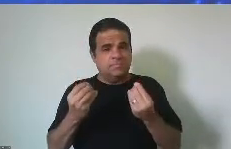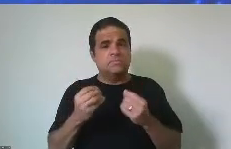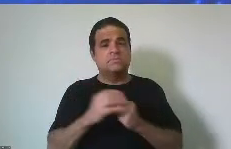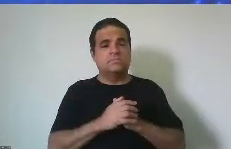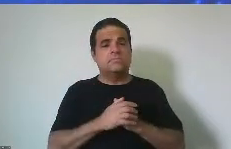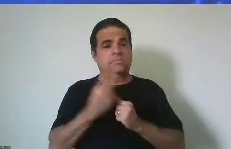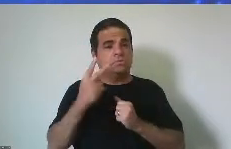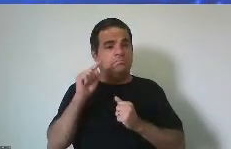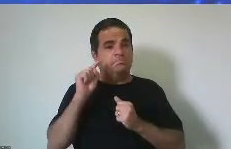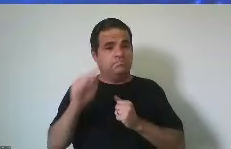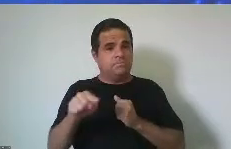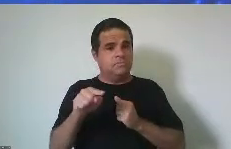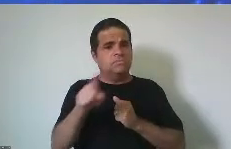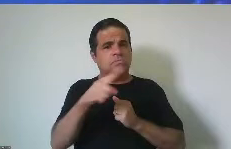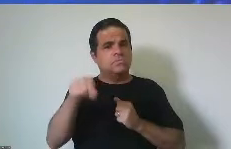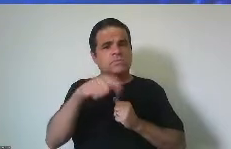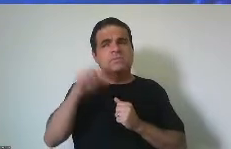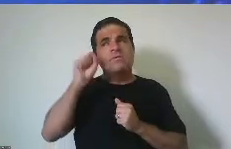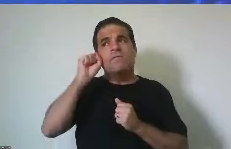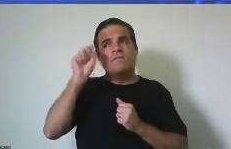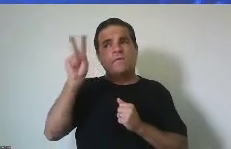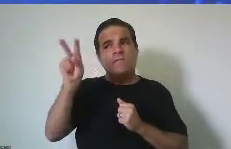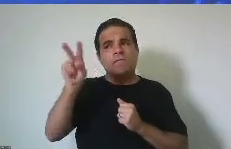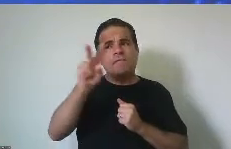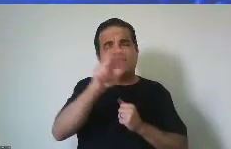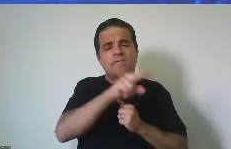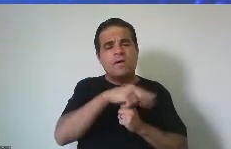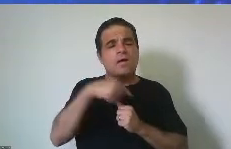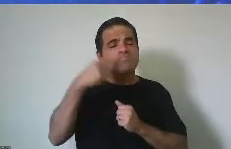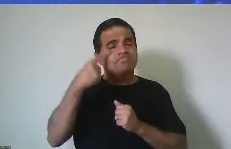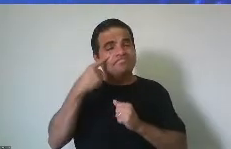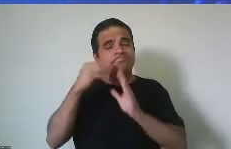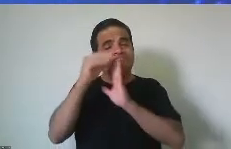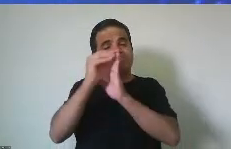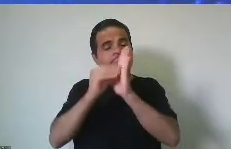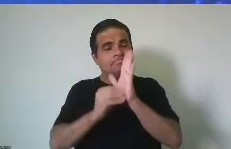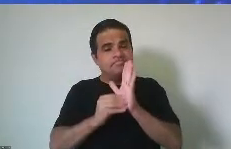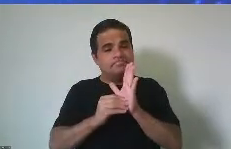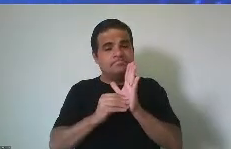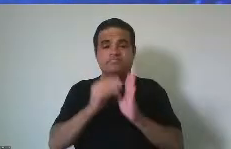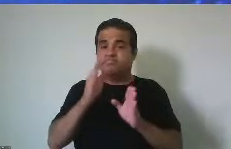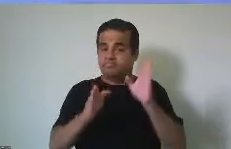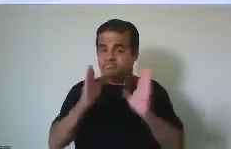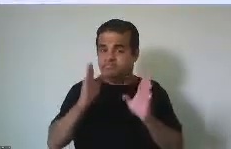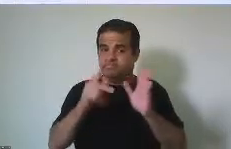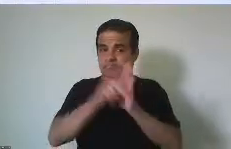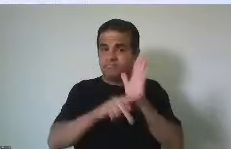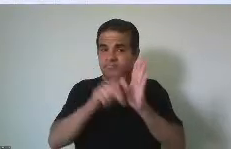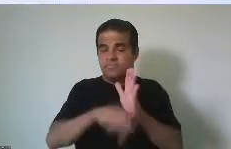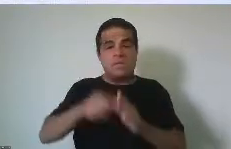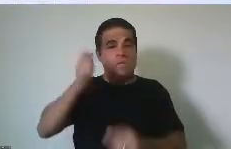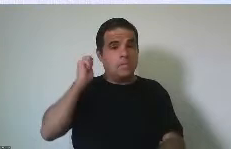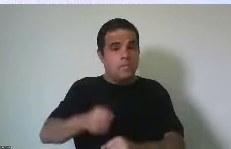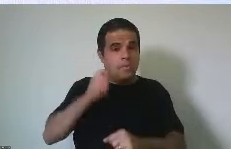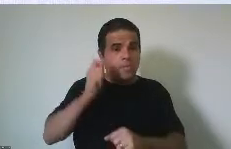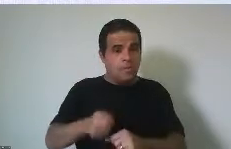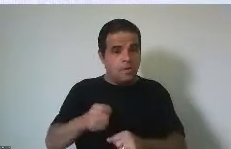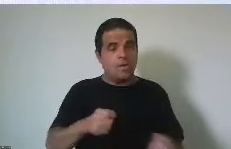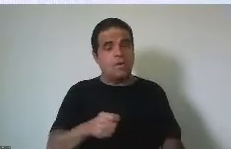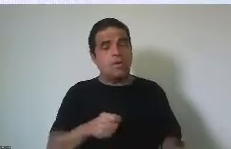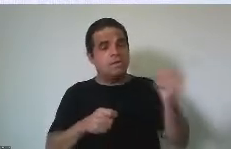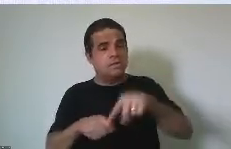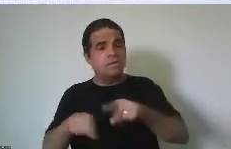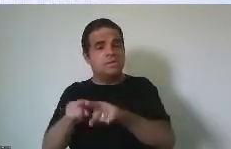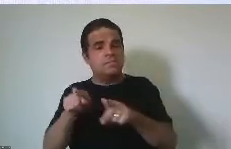vocês podem ver aqui que temos dividido nosso portfólio entre você e nos